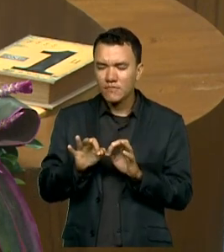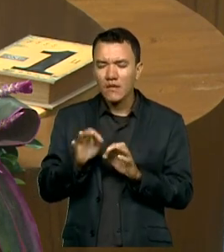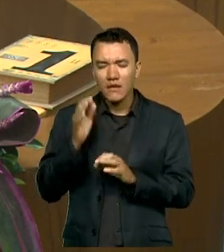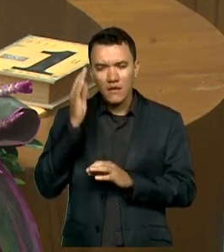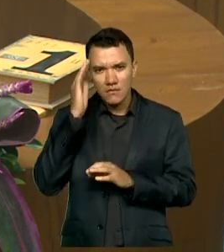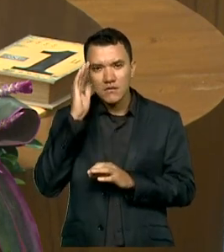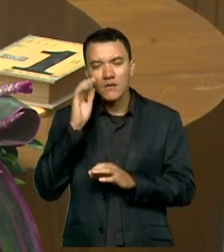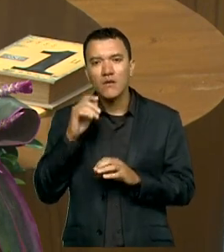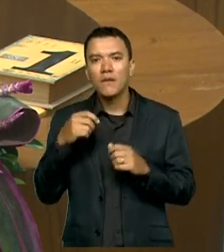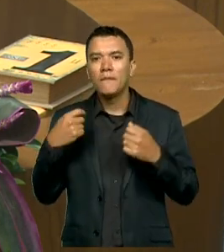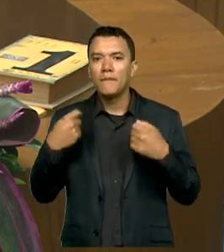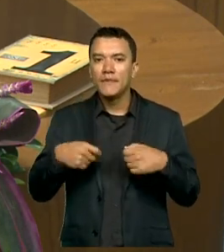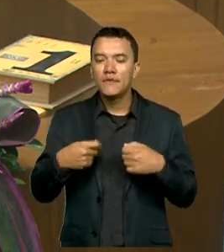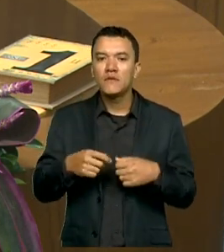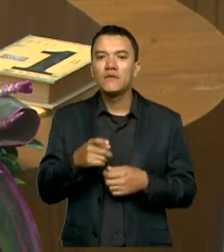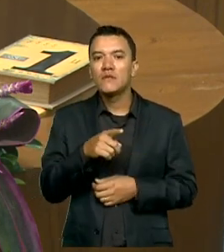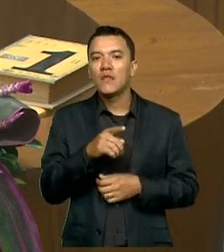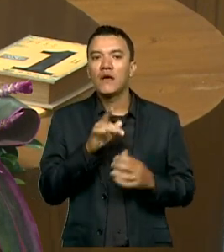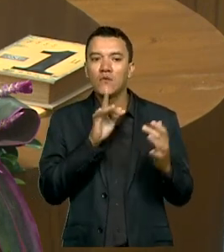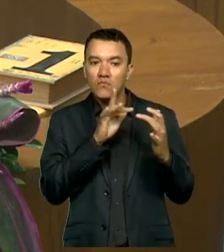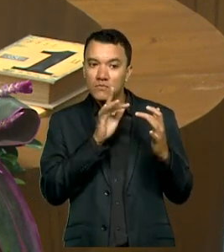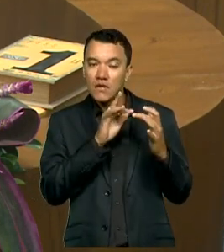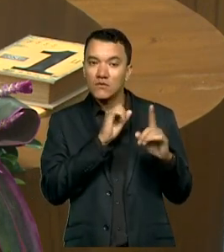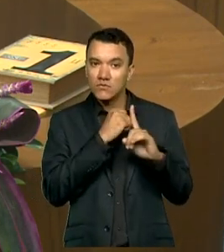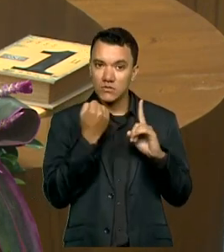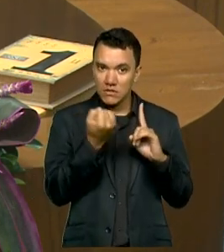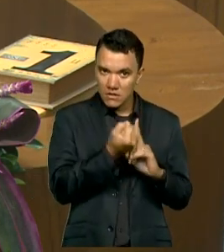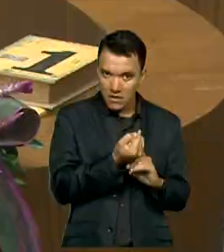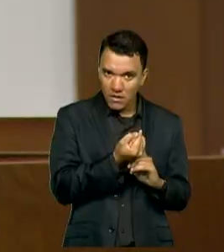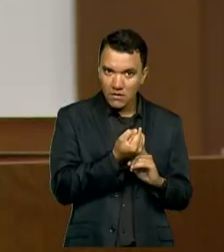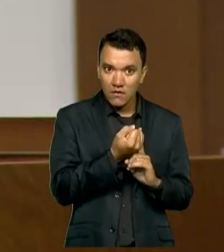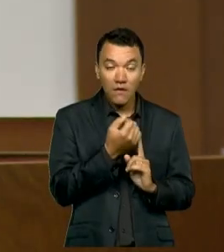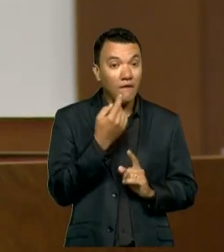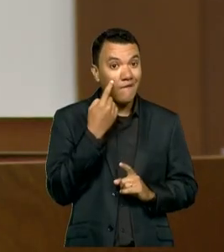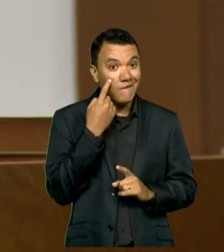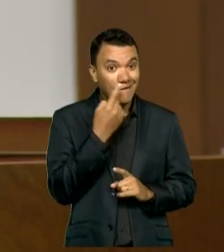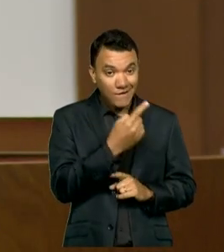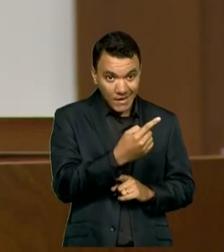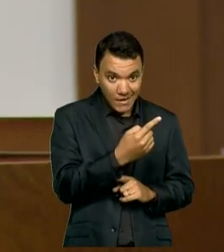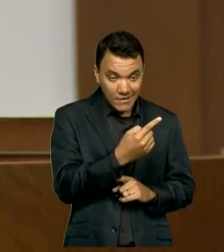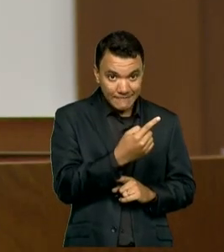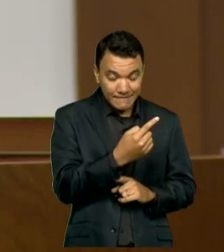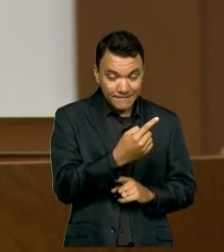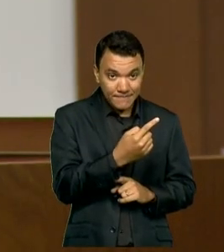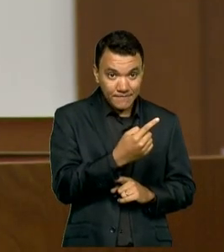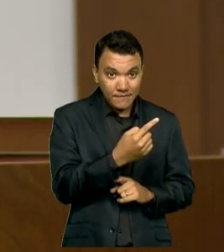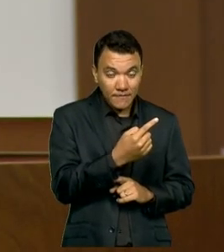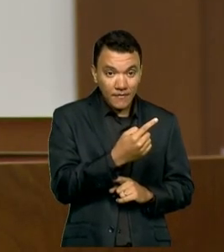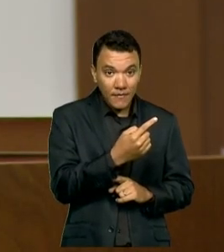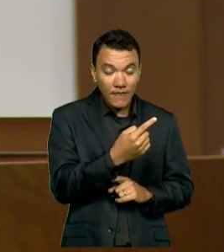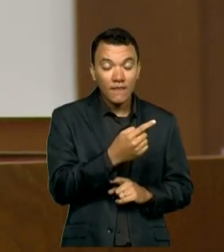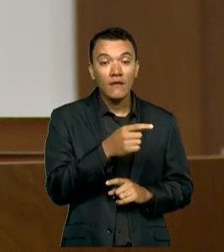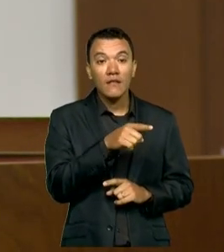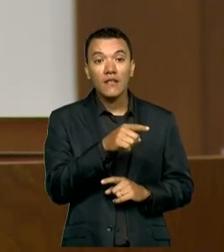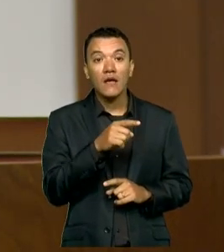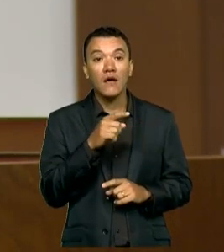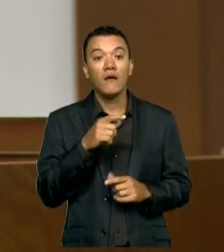contato com a sociedade vê o problema e o risco